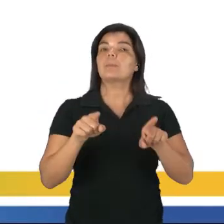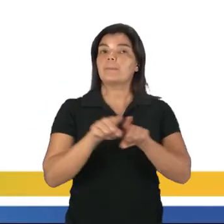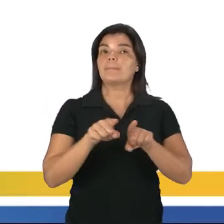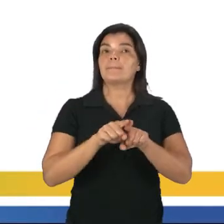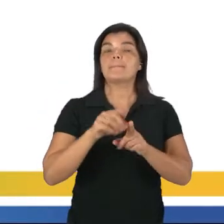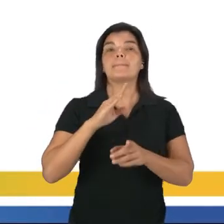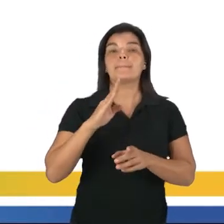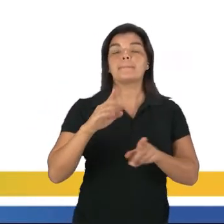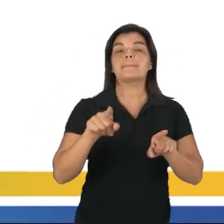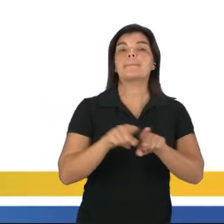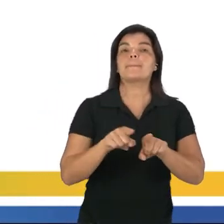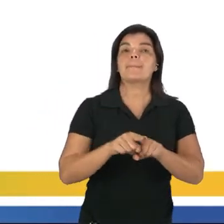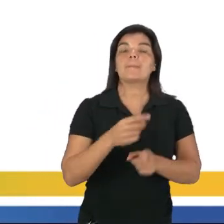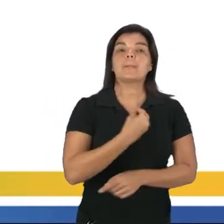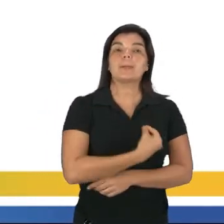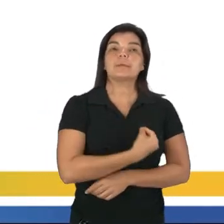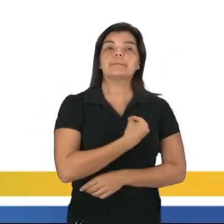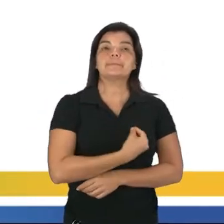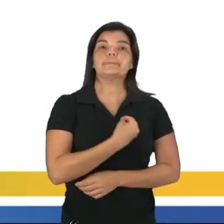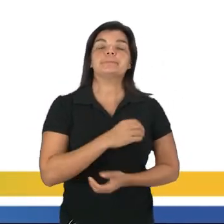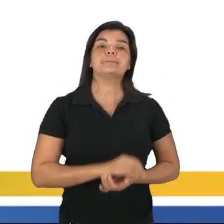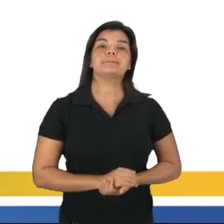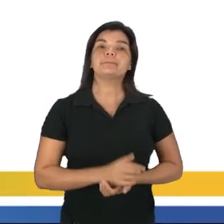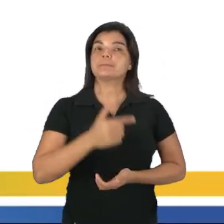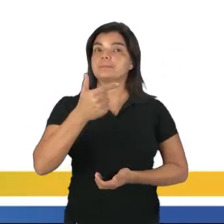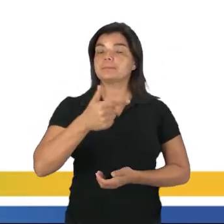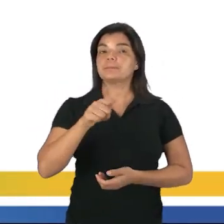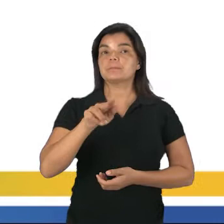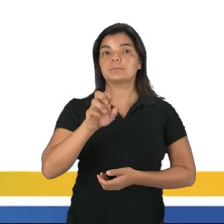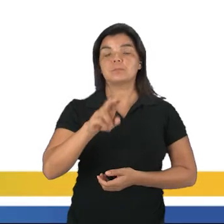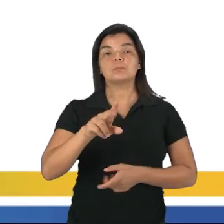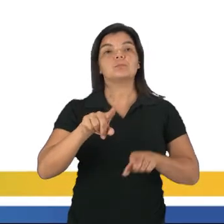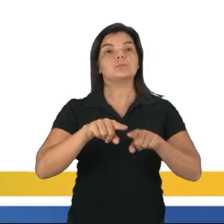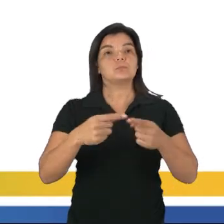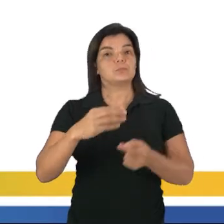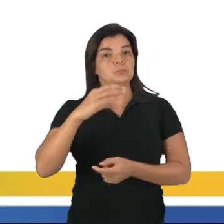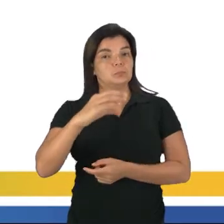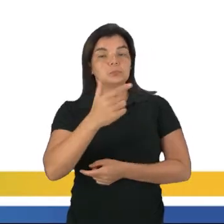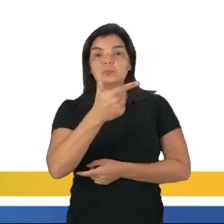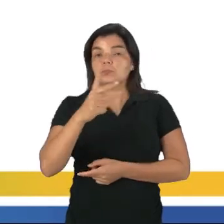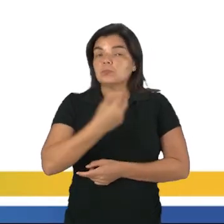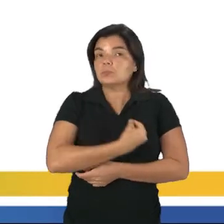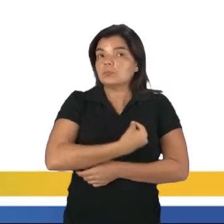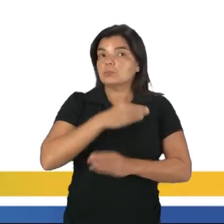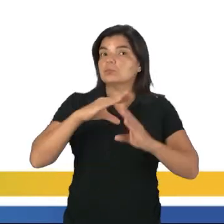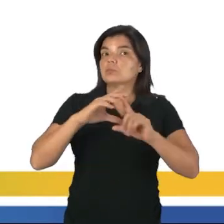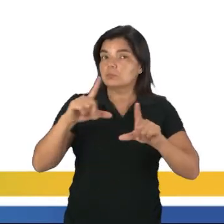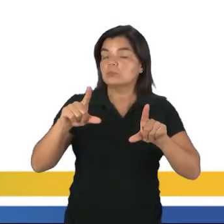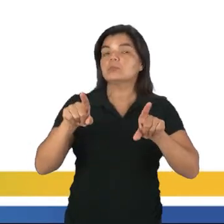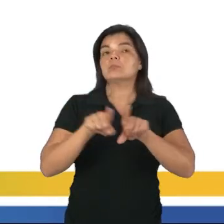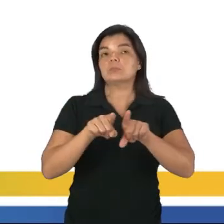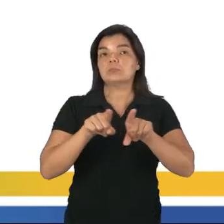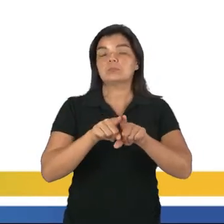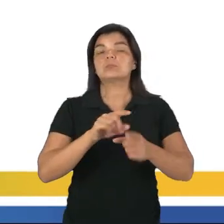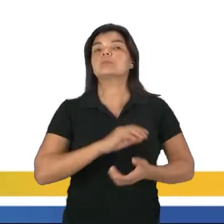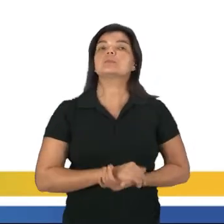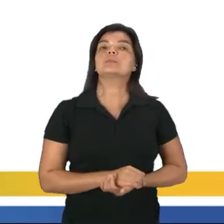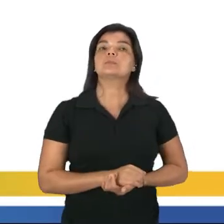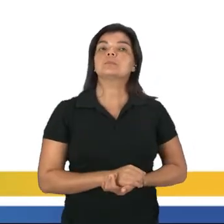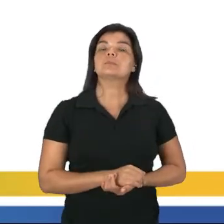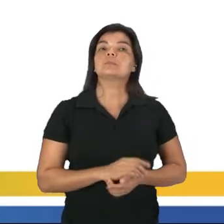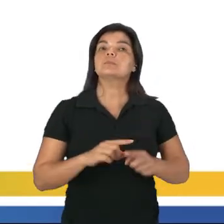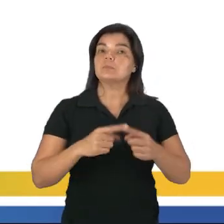a principal condição de existência da função do segundo grau. Embora o termo C ele não esteja ali claro, né, esse termo independente não esteja